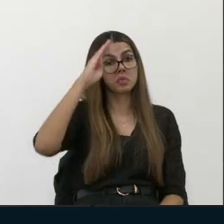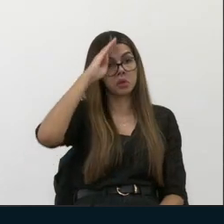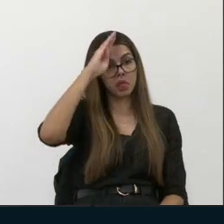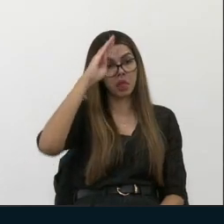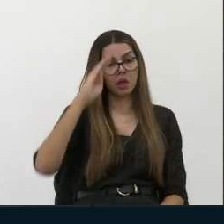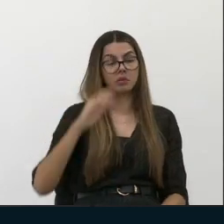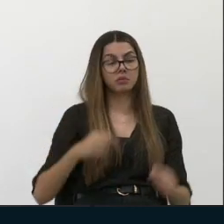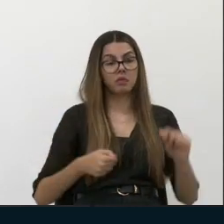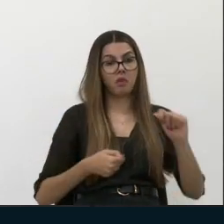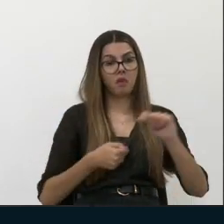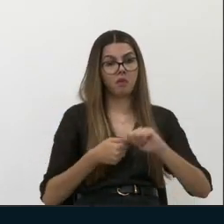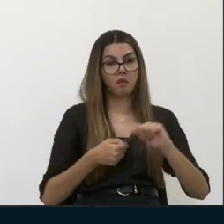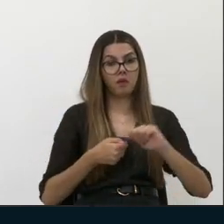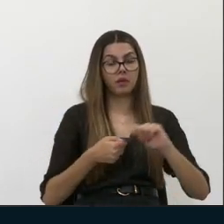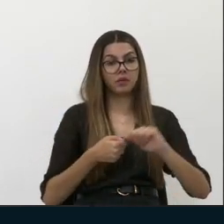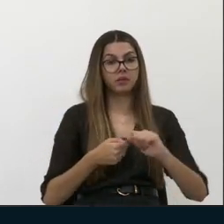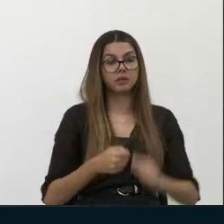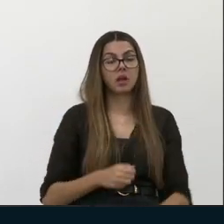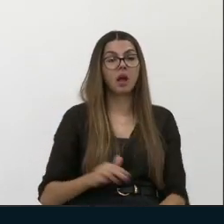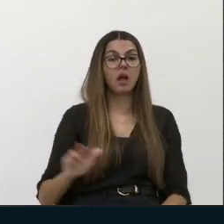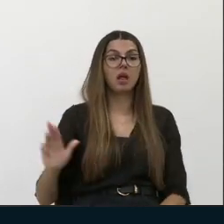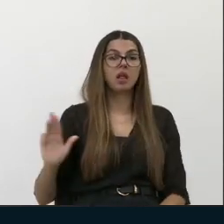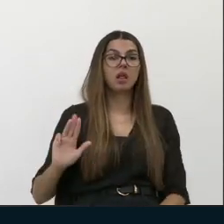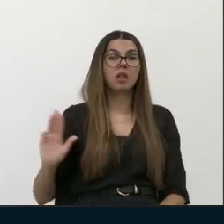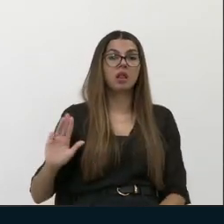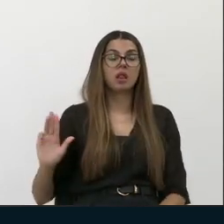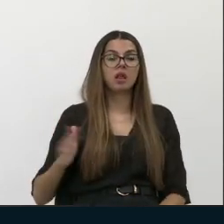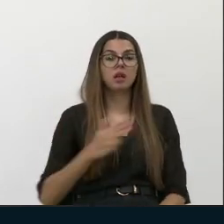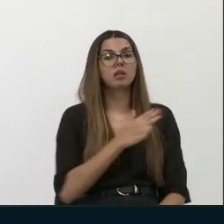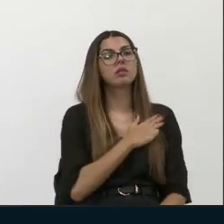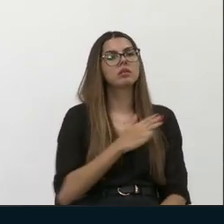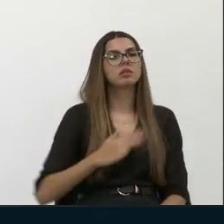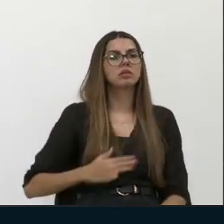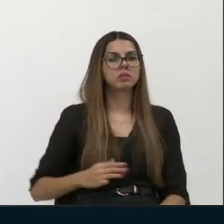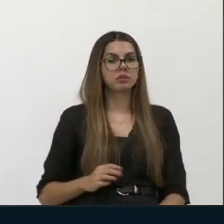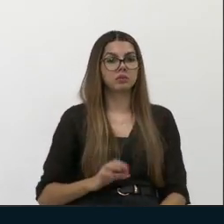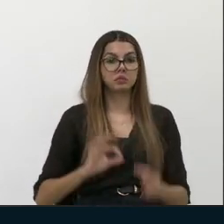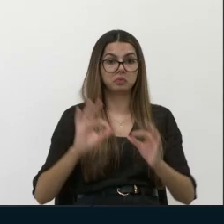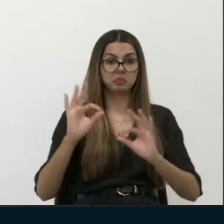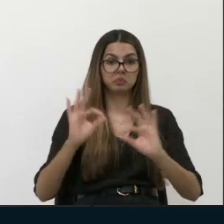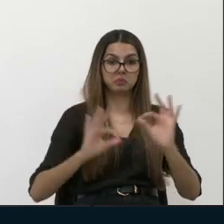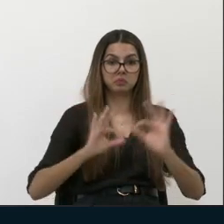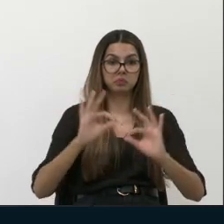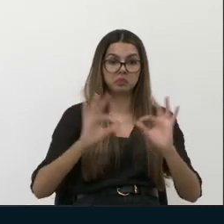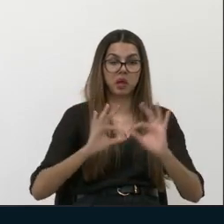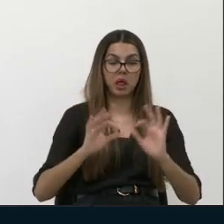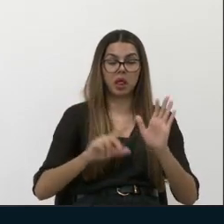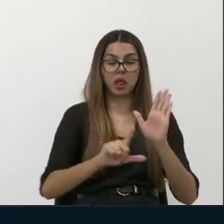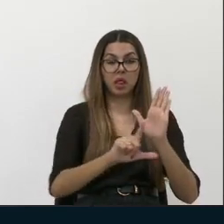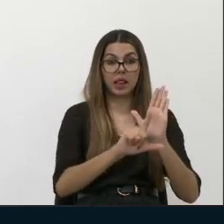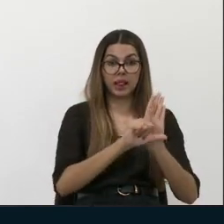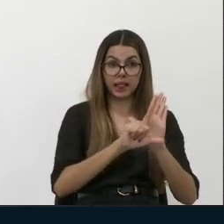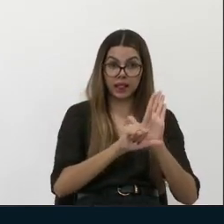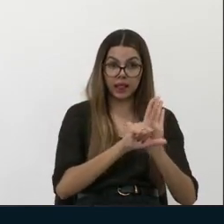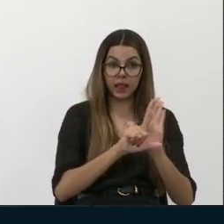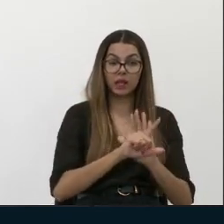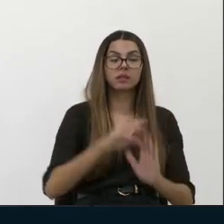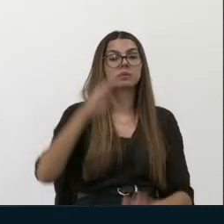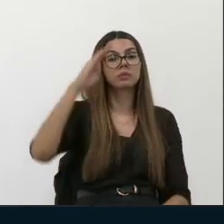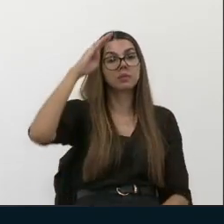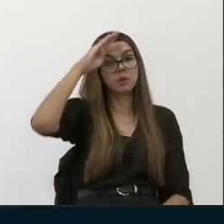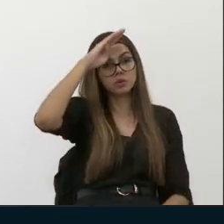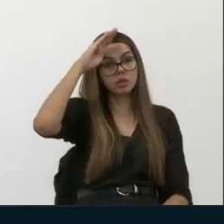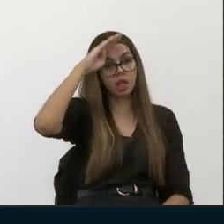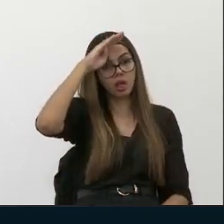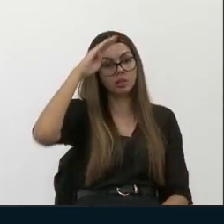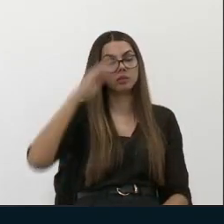isso. E o presidente Lula agora está tentando resolver o problema. É lei do presidente Bolsonaro. E o